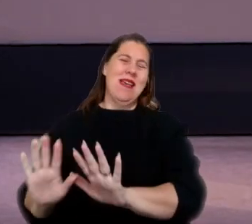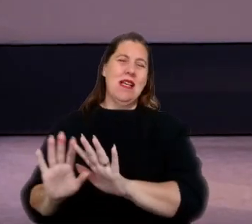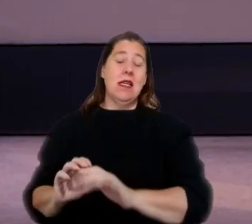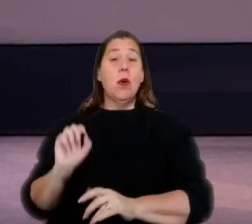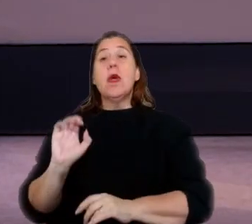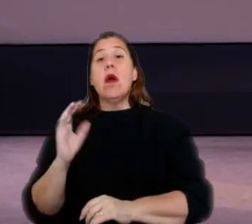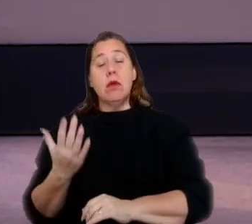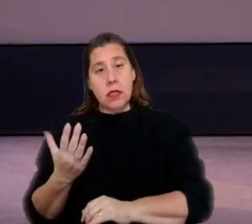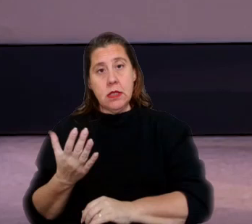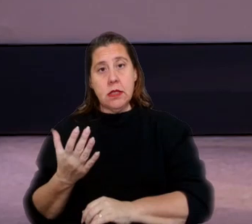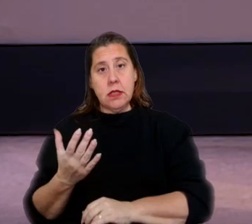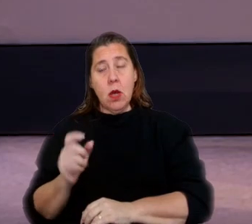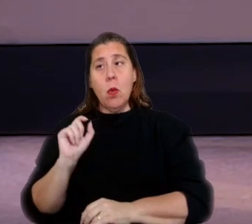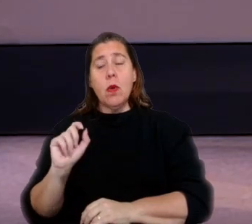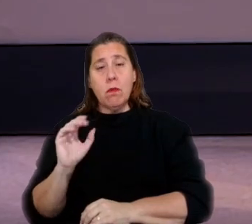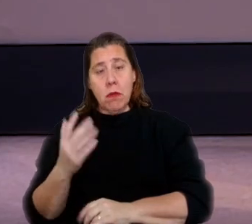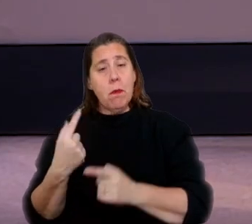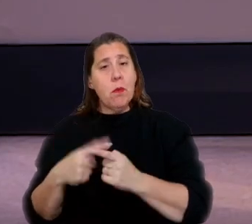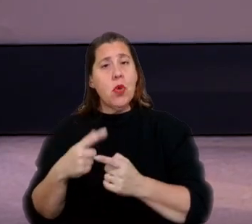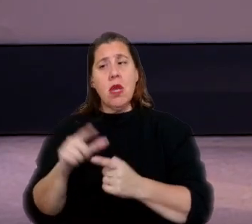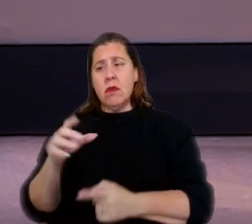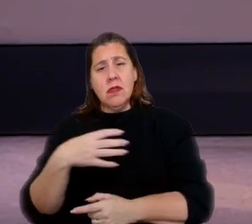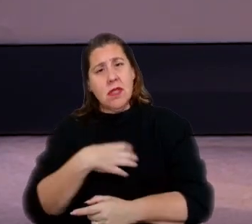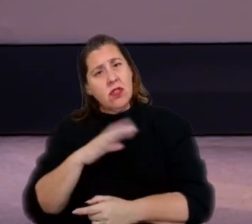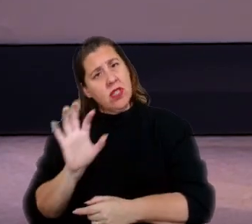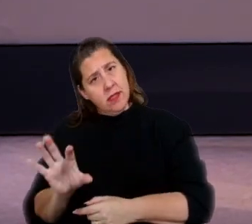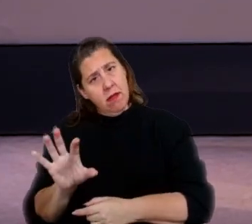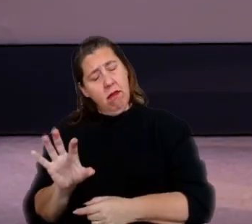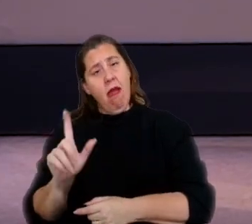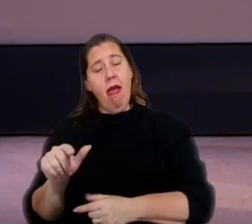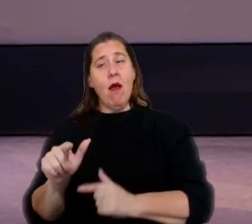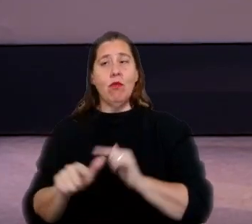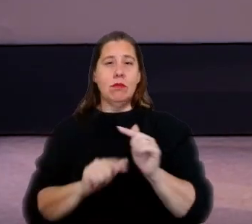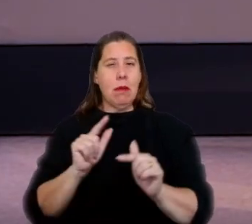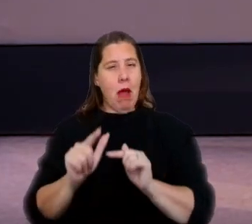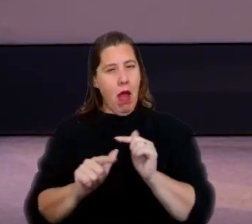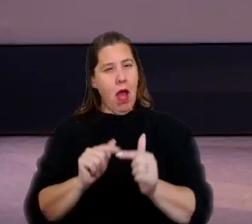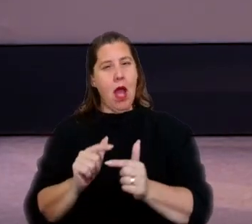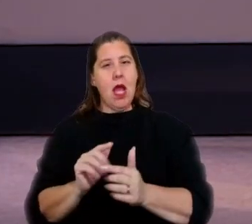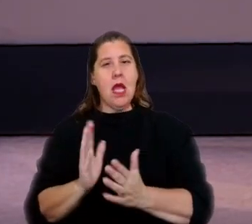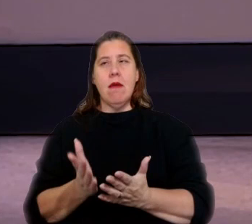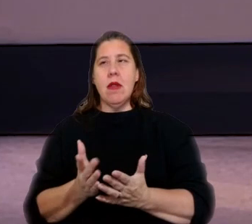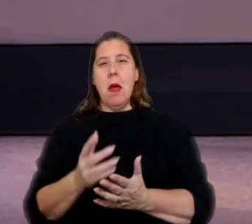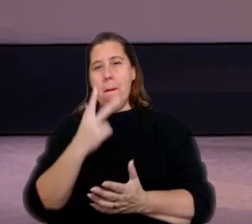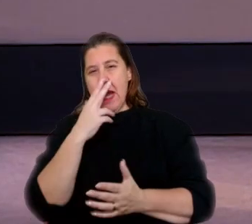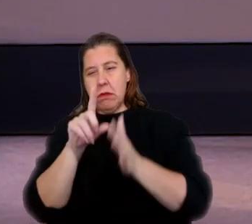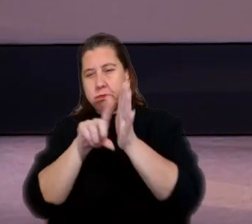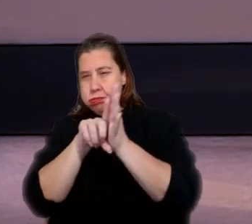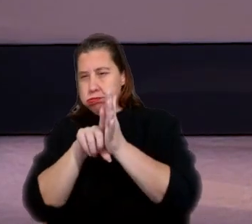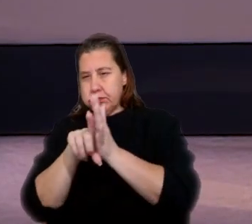não. O que foi, aonde isso se liga, né? Então, é um trabalho quase de... Não